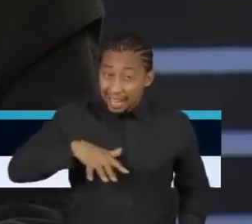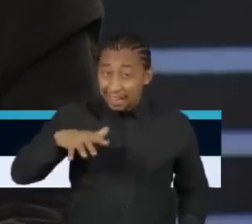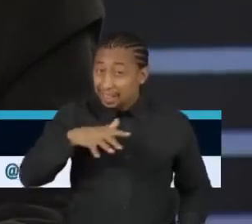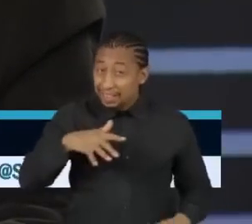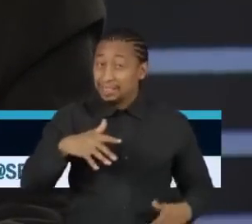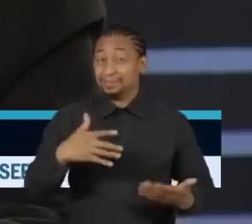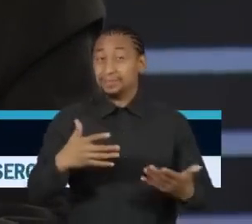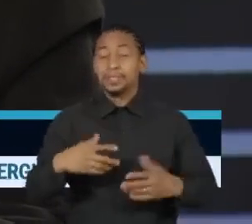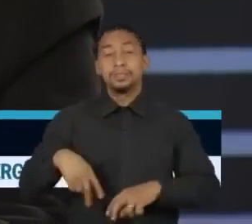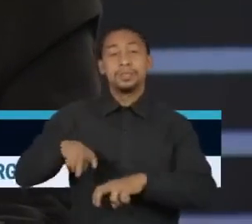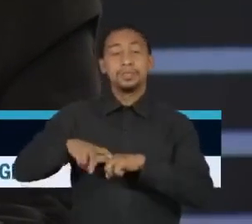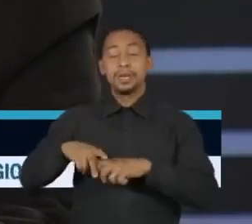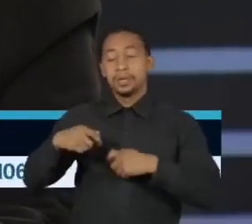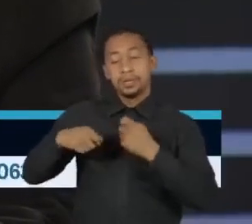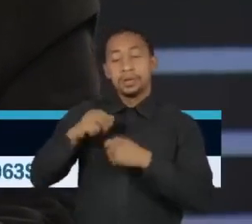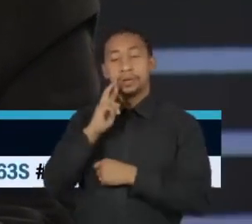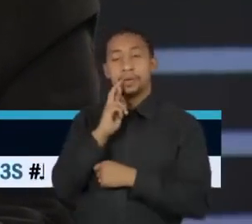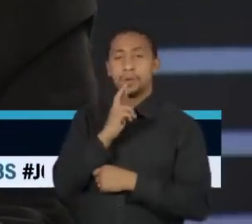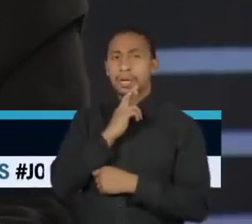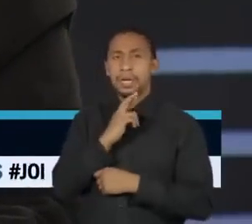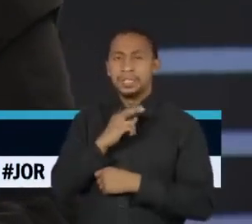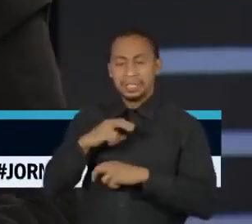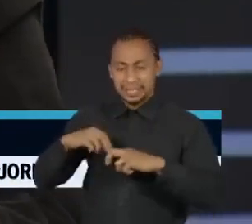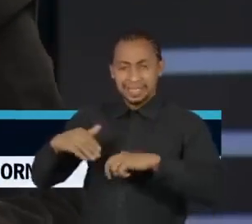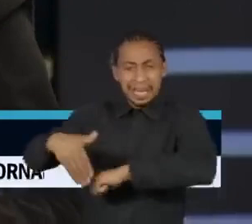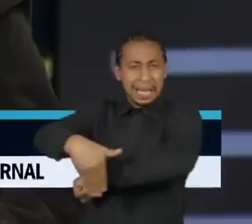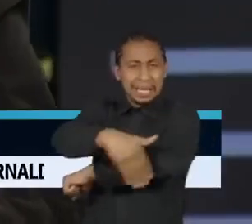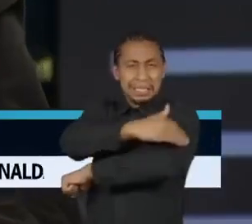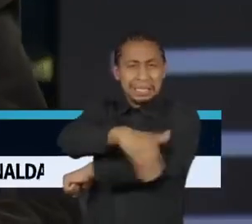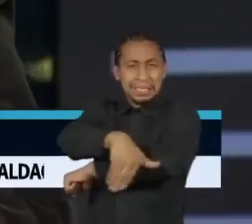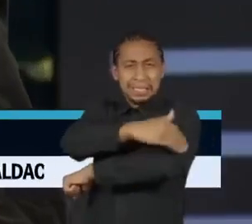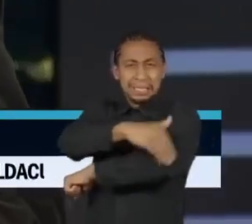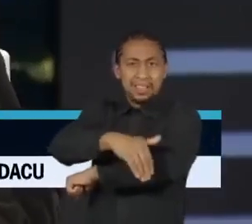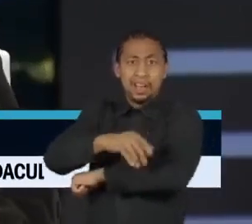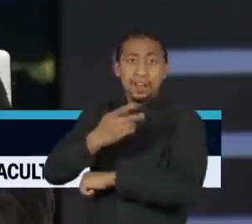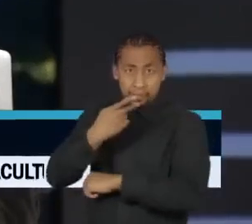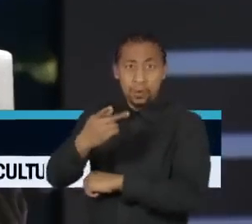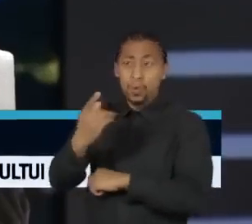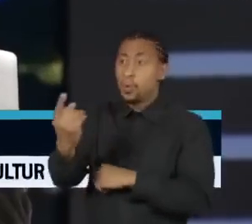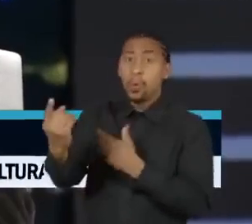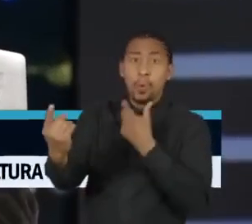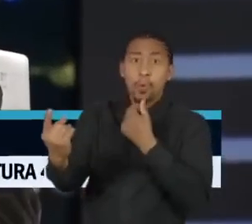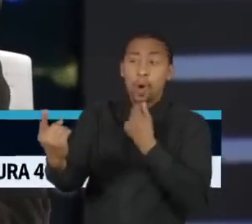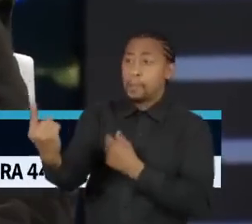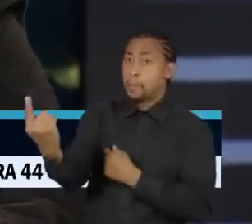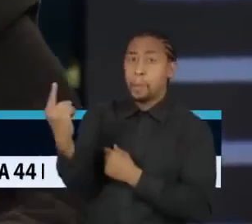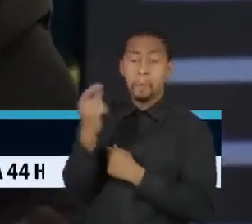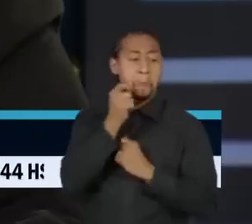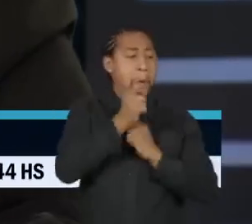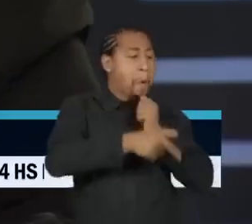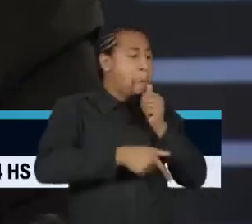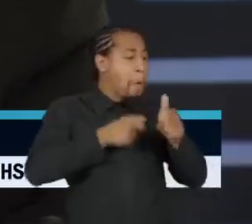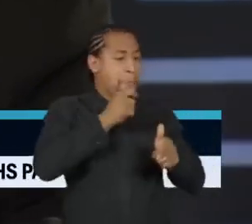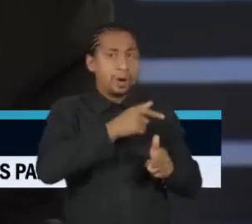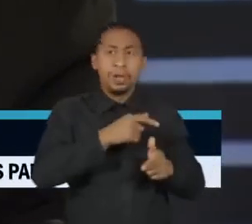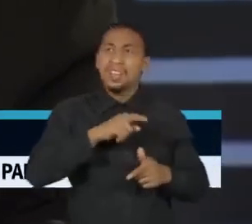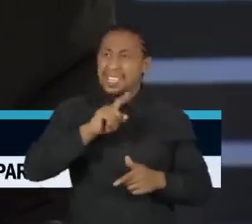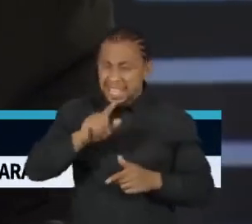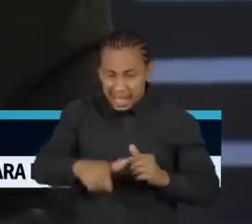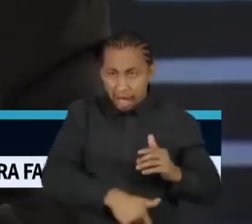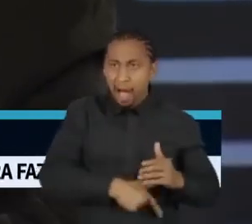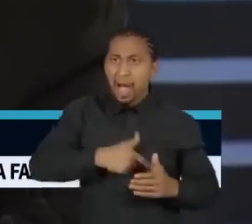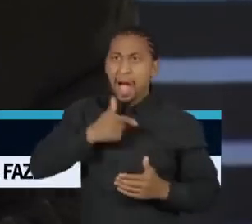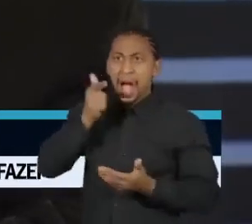num restaurante e tal quer dizer ela disse que o sujeito abordou e foi desagradável com ela e aí ela